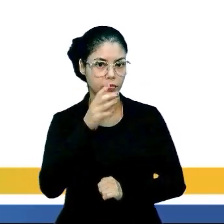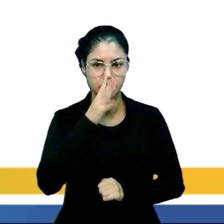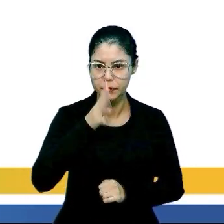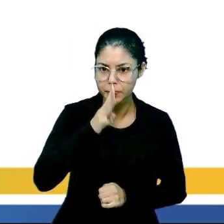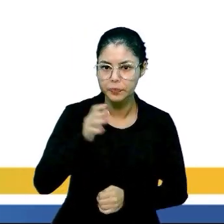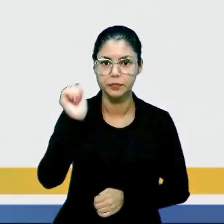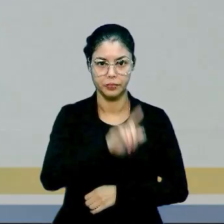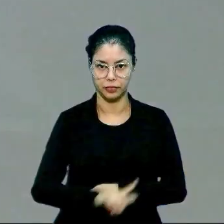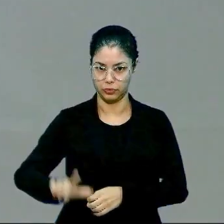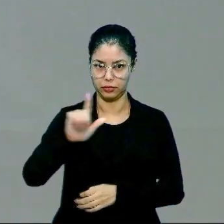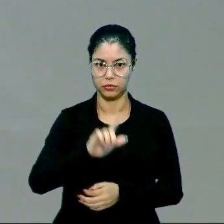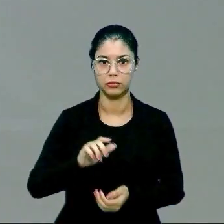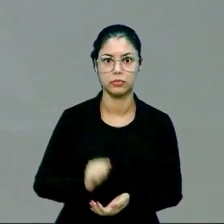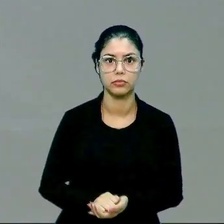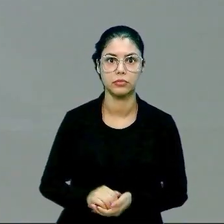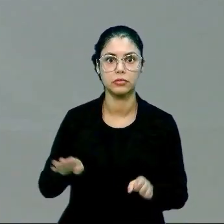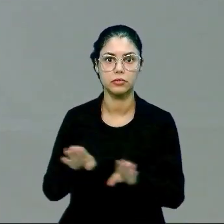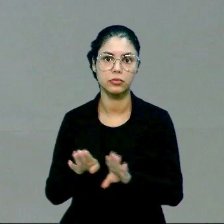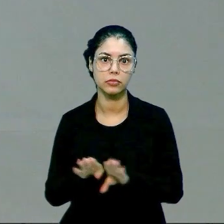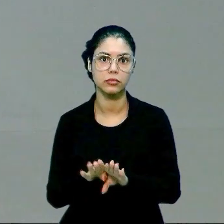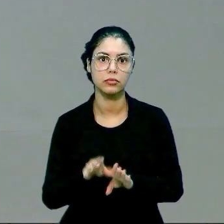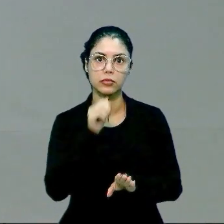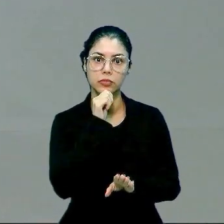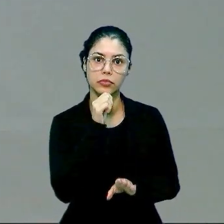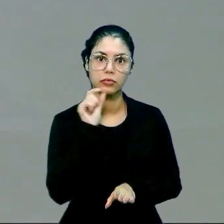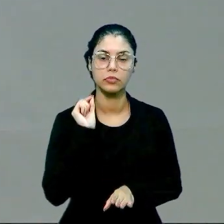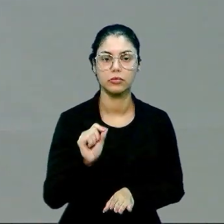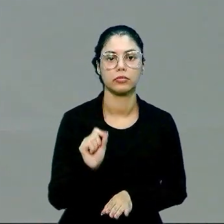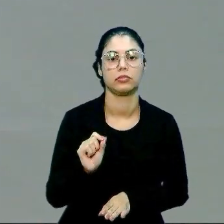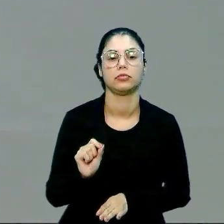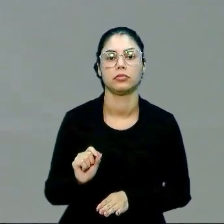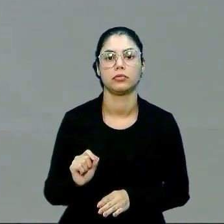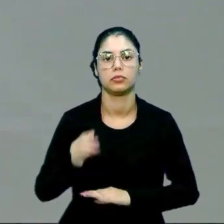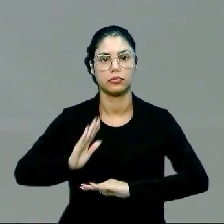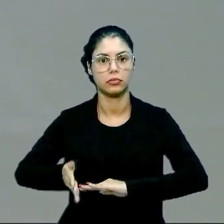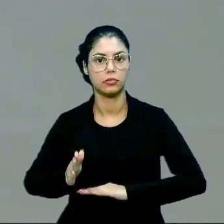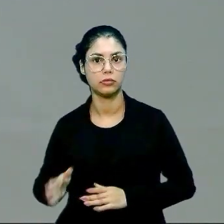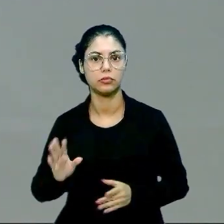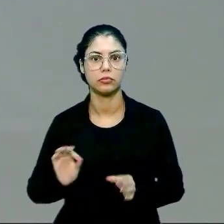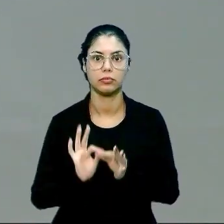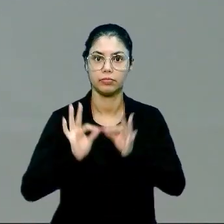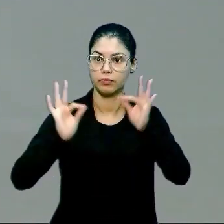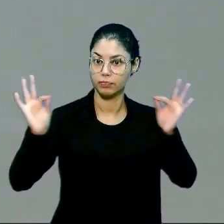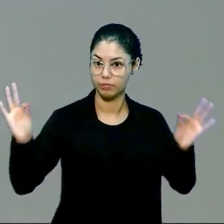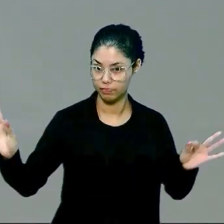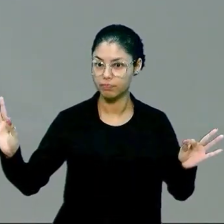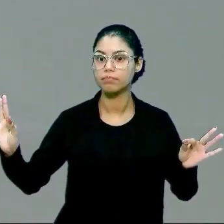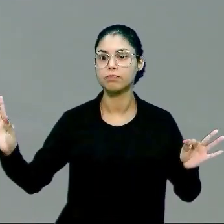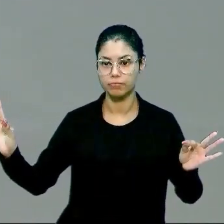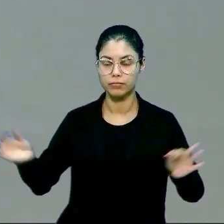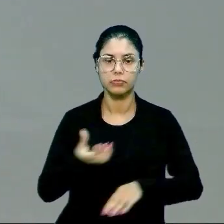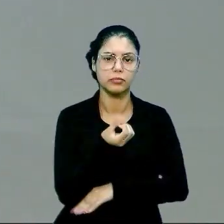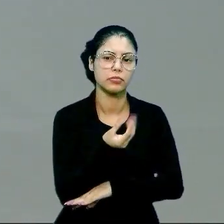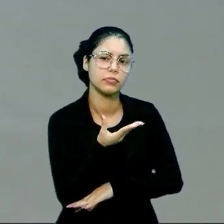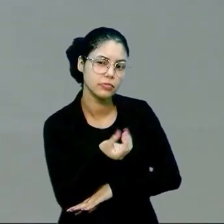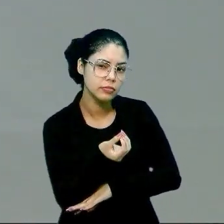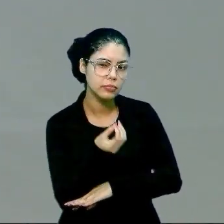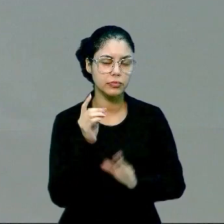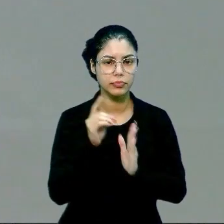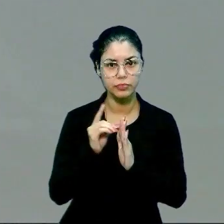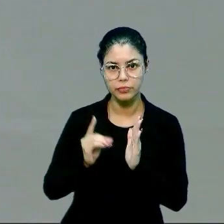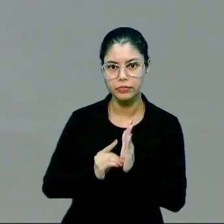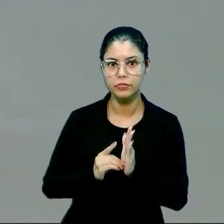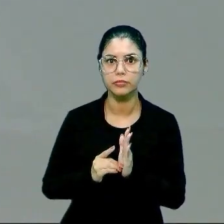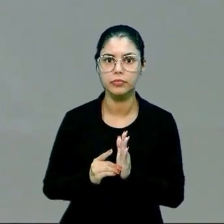críticos literários, eles tendem a dizer que o modernismo se estende até a década de 60,